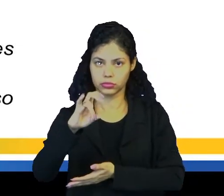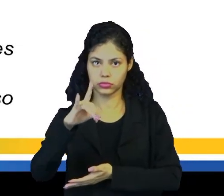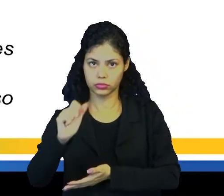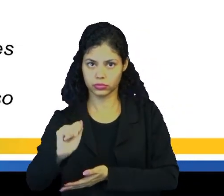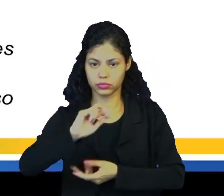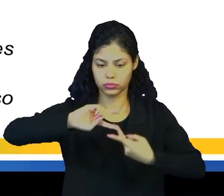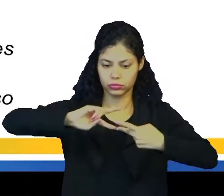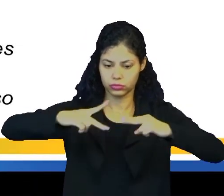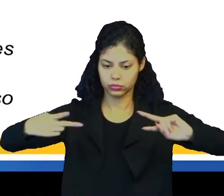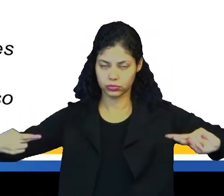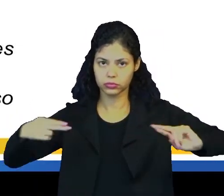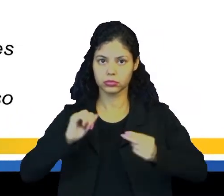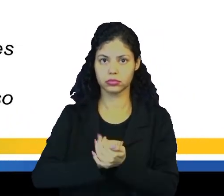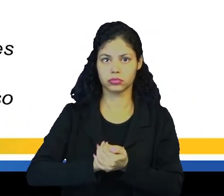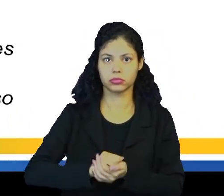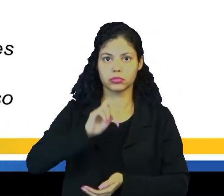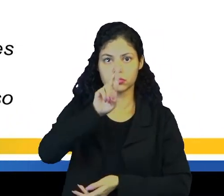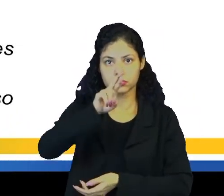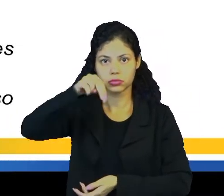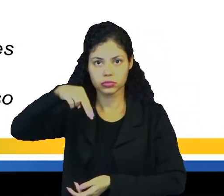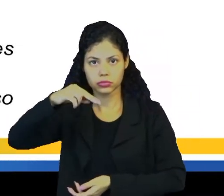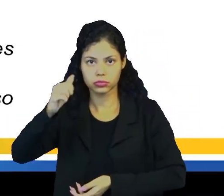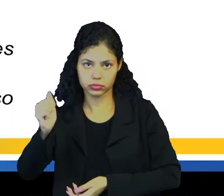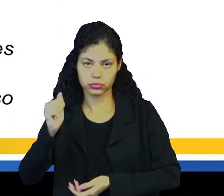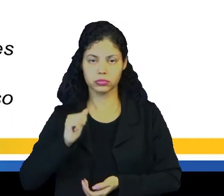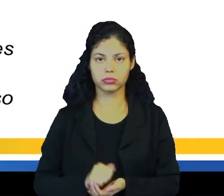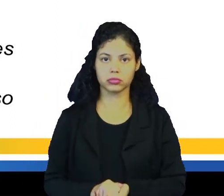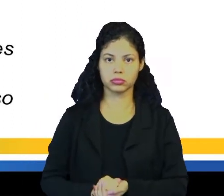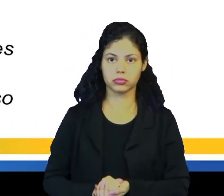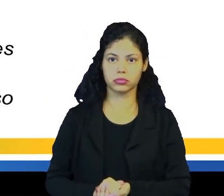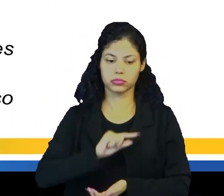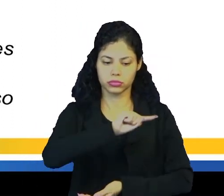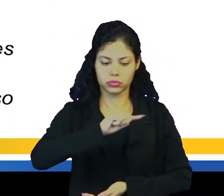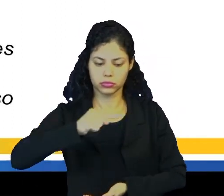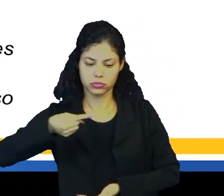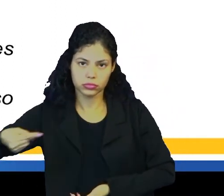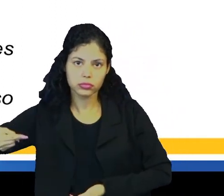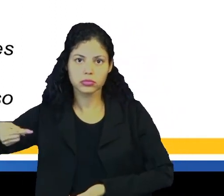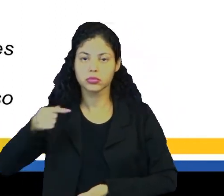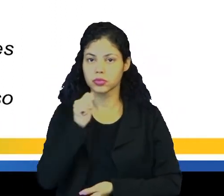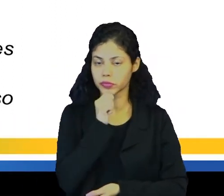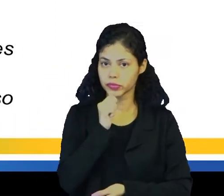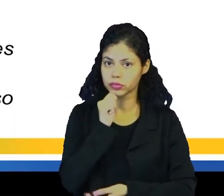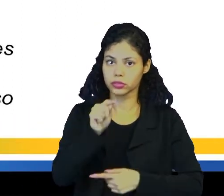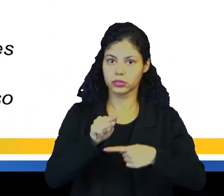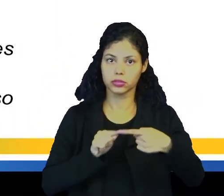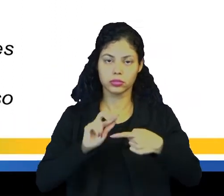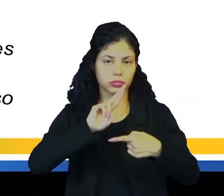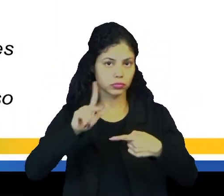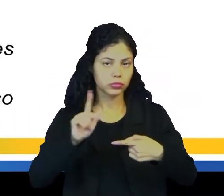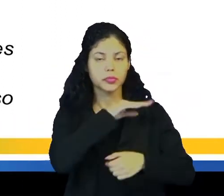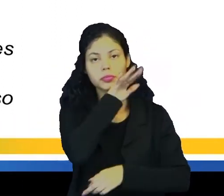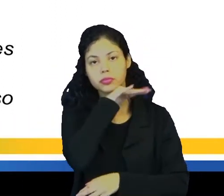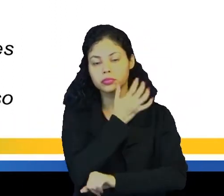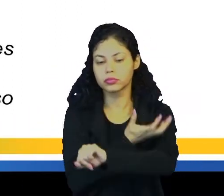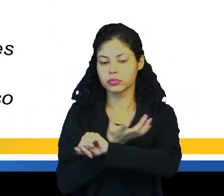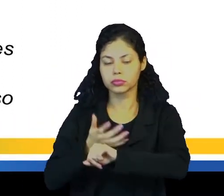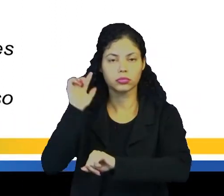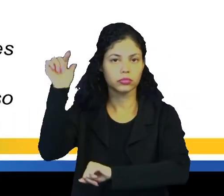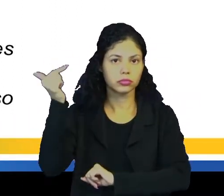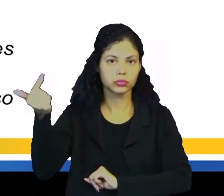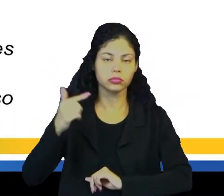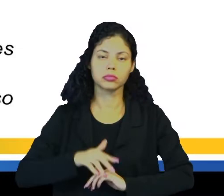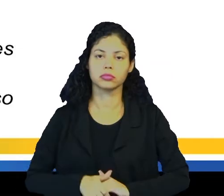o DNA, o RNA. Nós temos também uma diversidade específica, diversidade de espécies animais, vegetais e